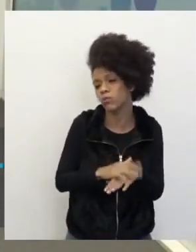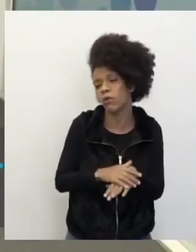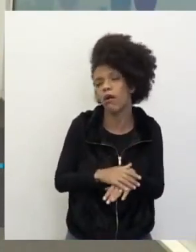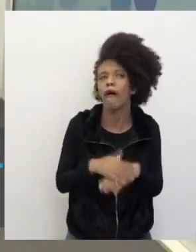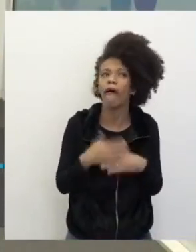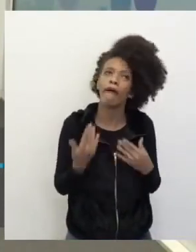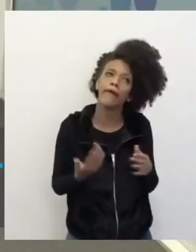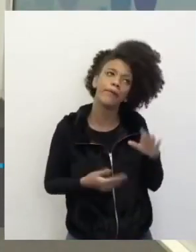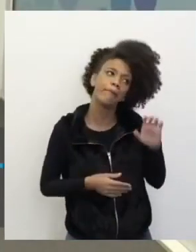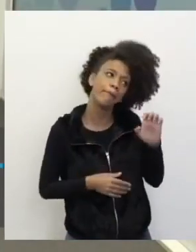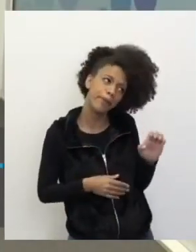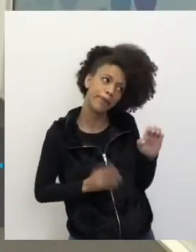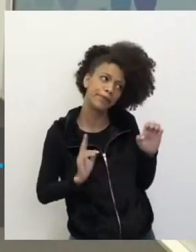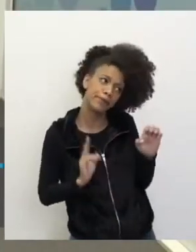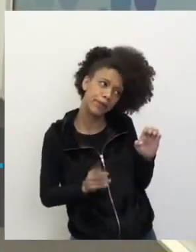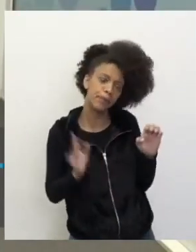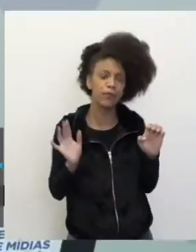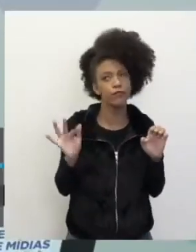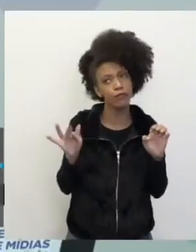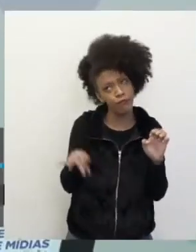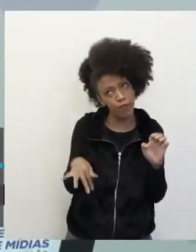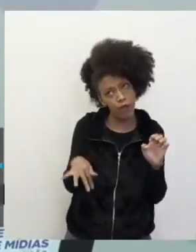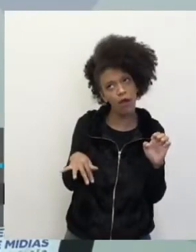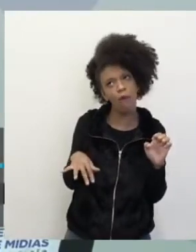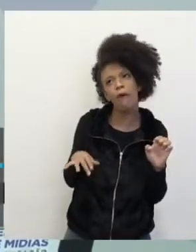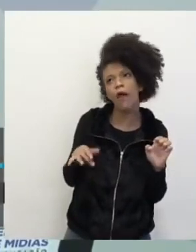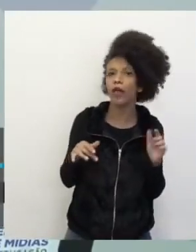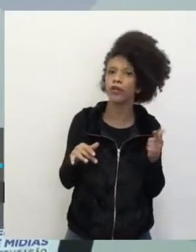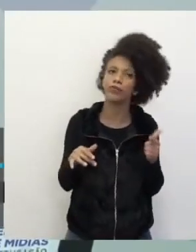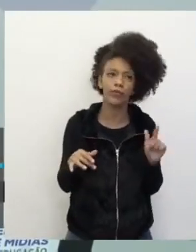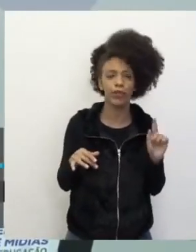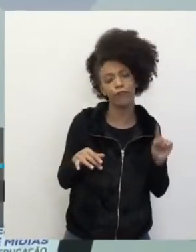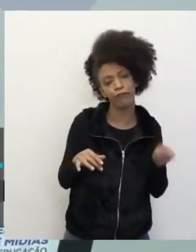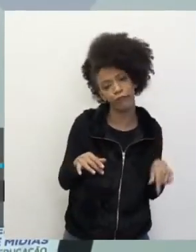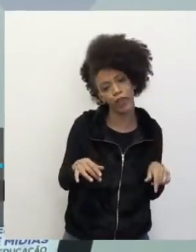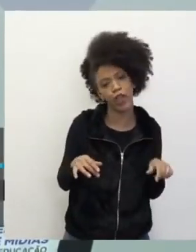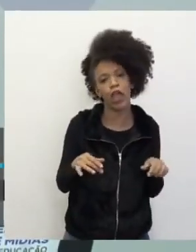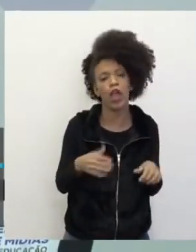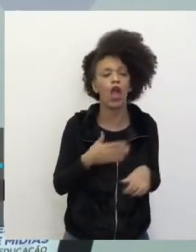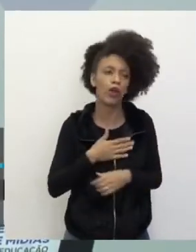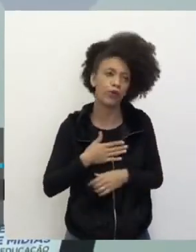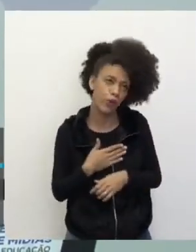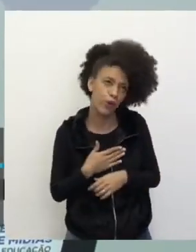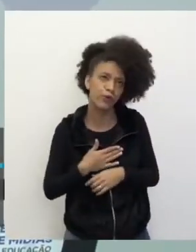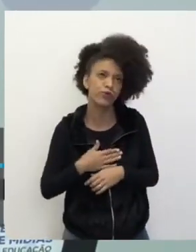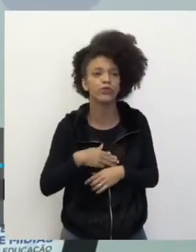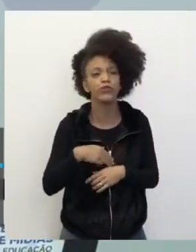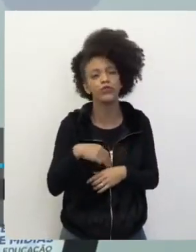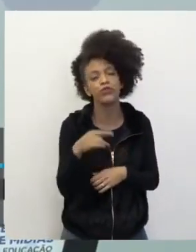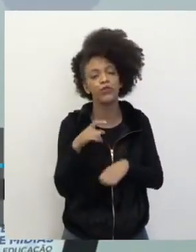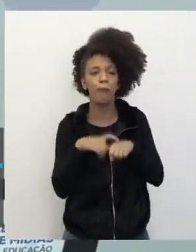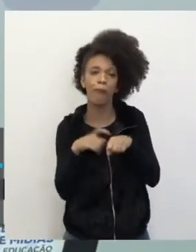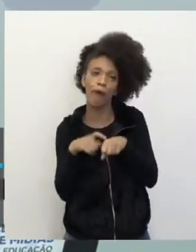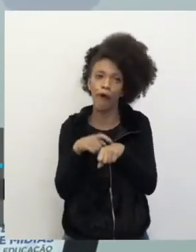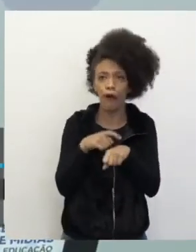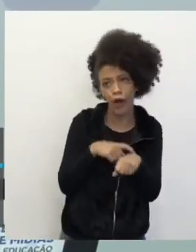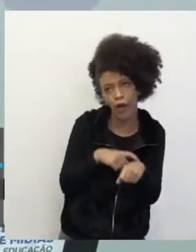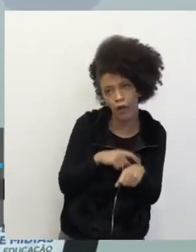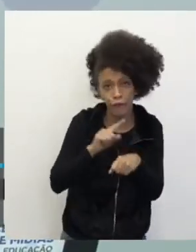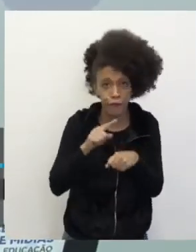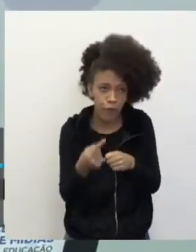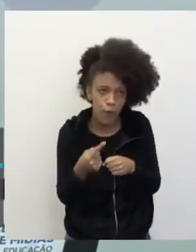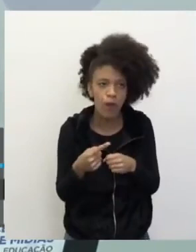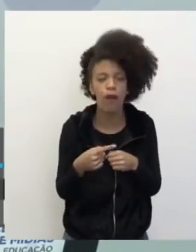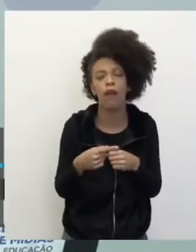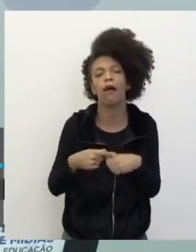eu sempre coloco ao final e sem a vírgula. Gosto de morango, vírgula, maçã, vírgula,